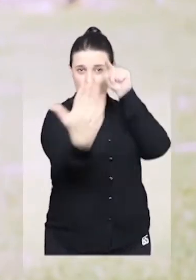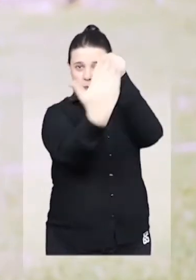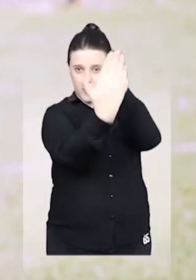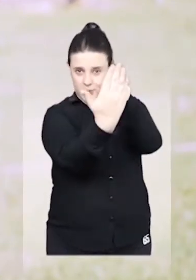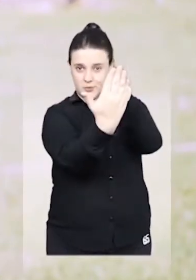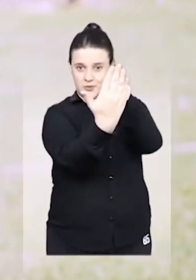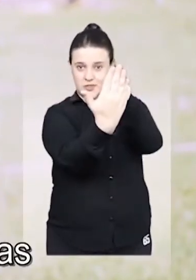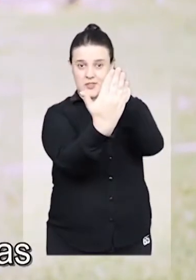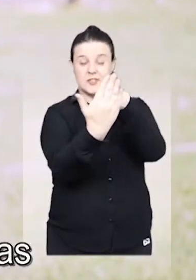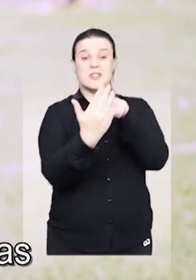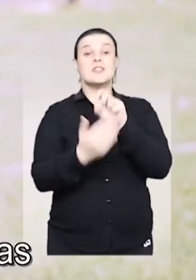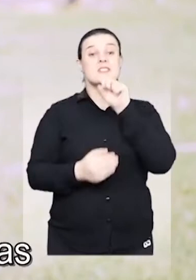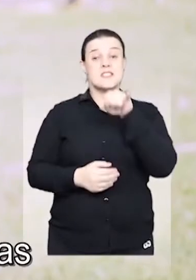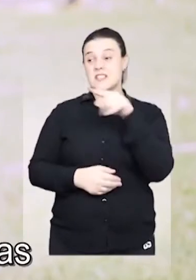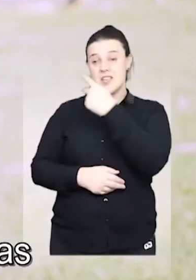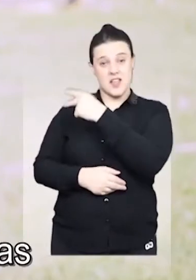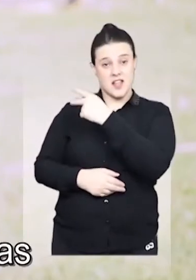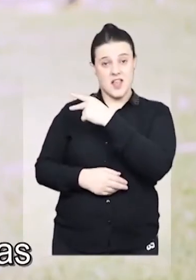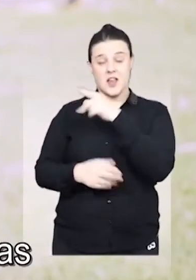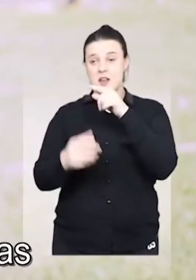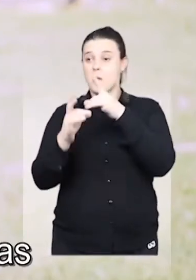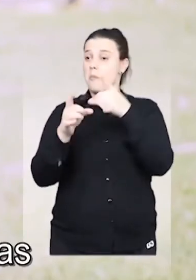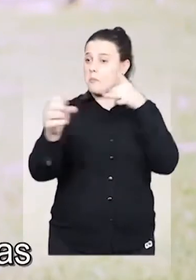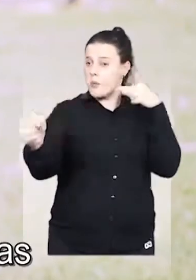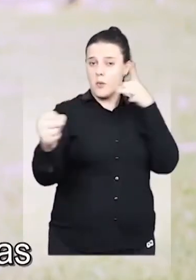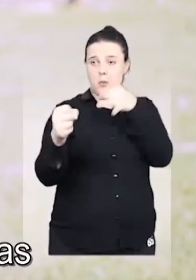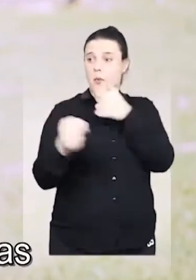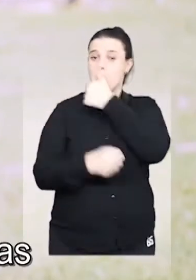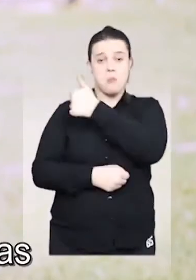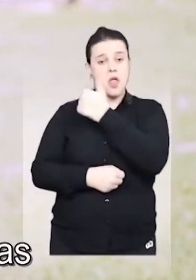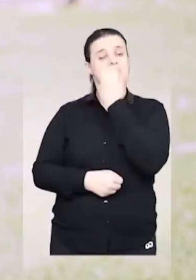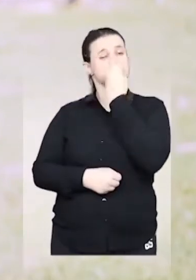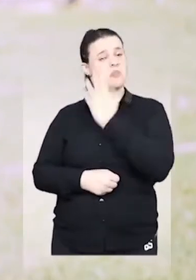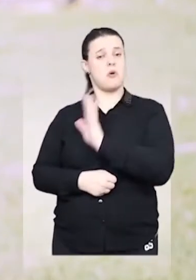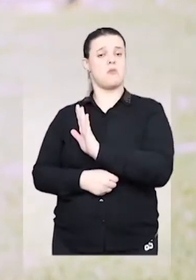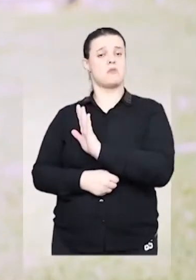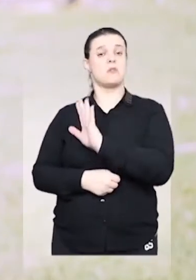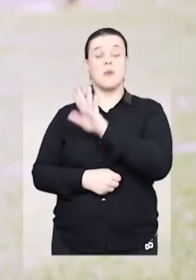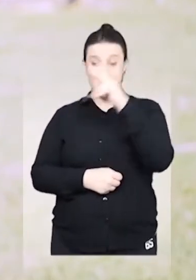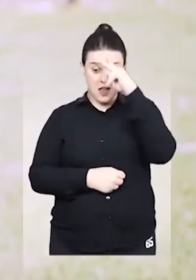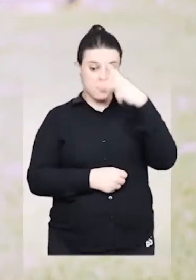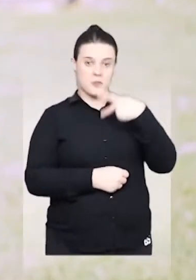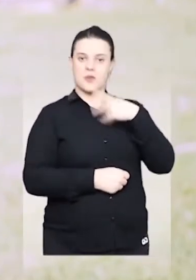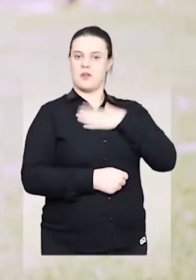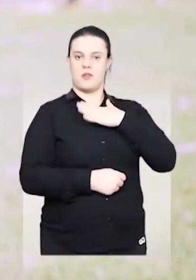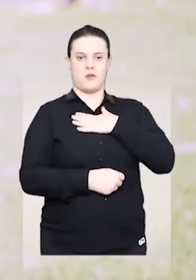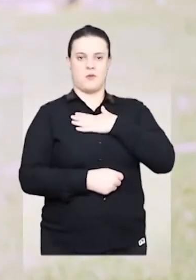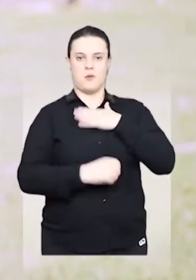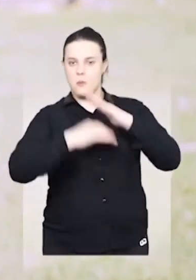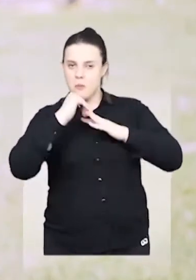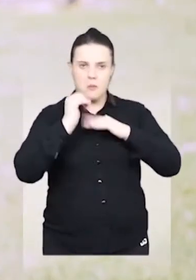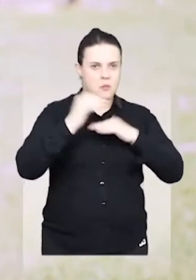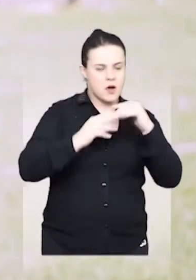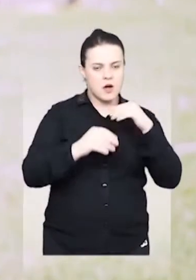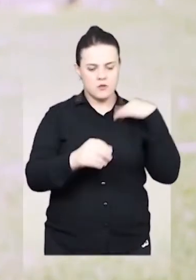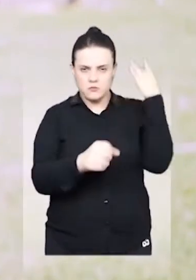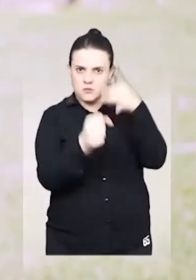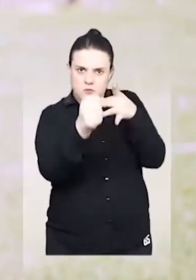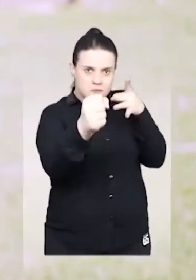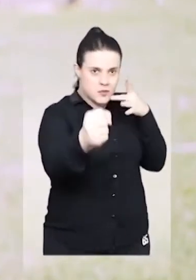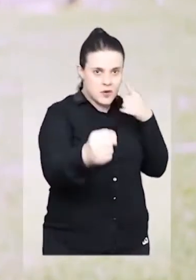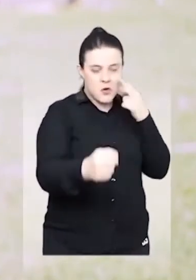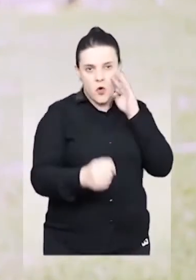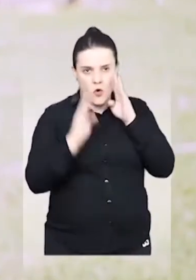Então, que se o seu adversário está atirando bem, que ótimo, que bom, mas a questão é sua. Então, é você, suas flechas e